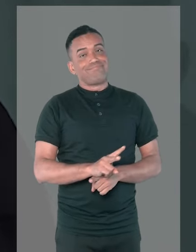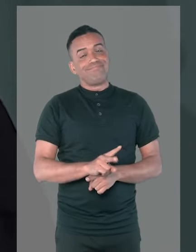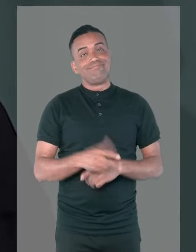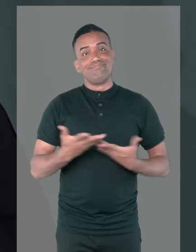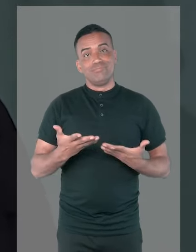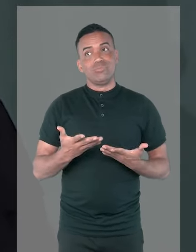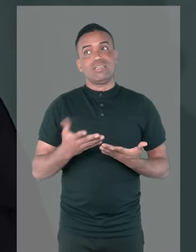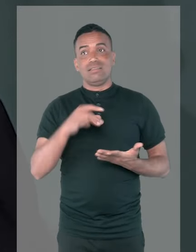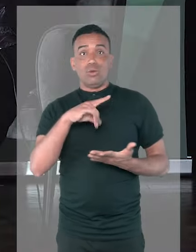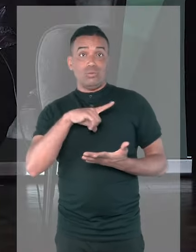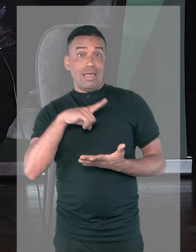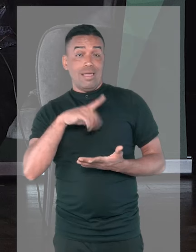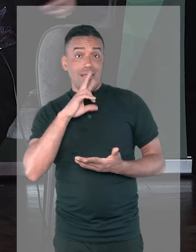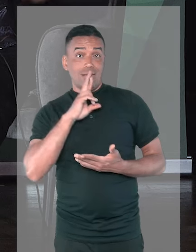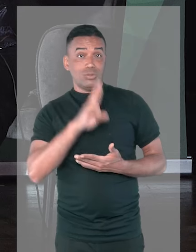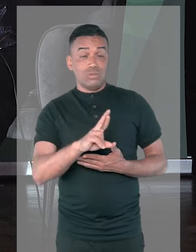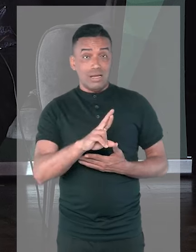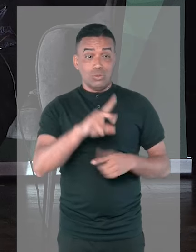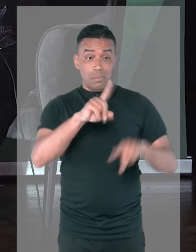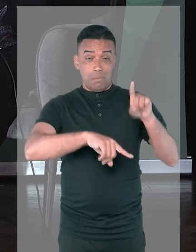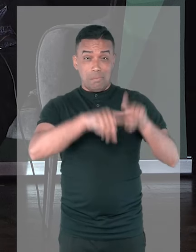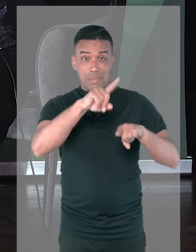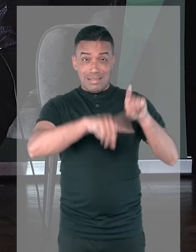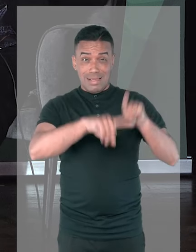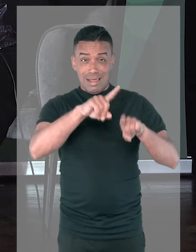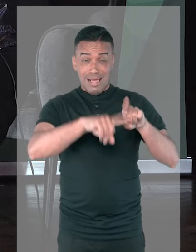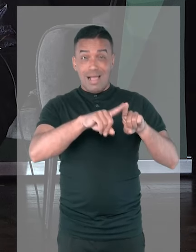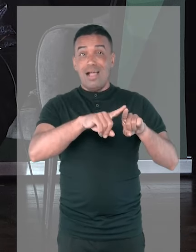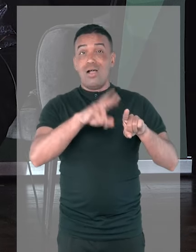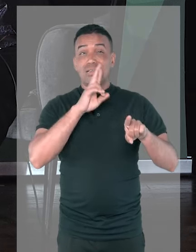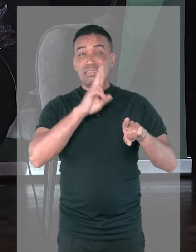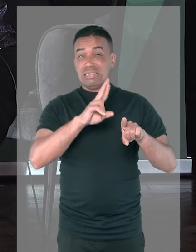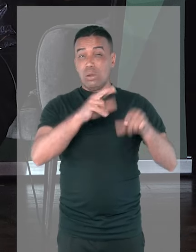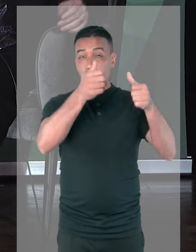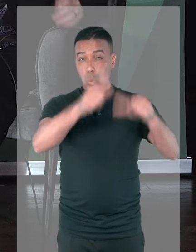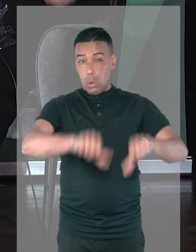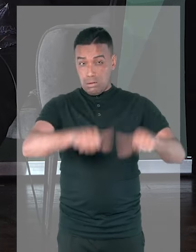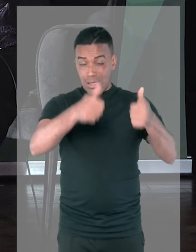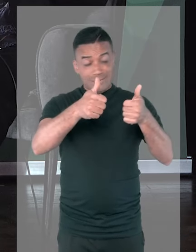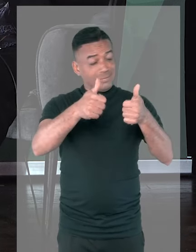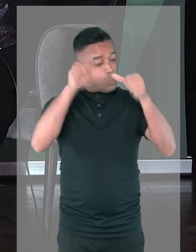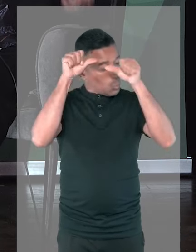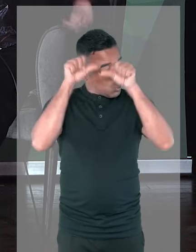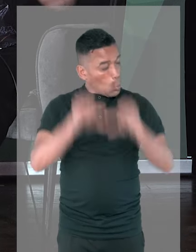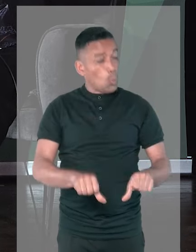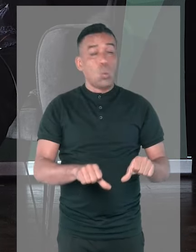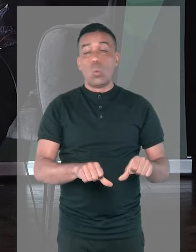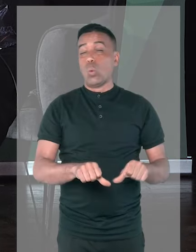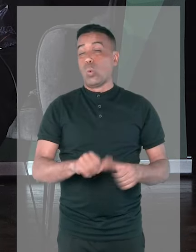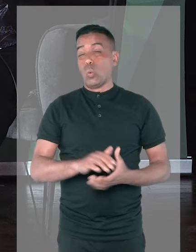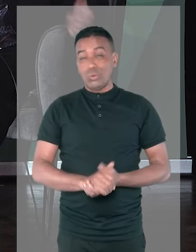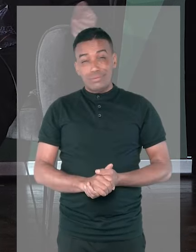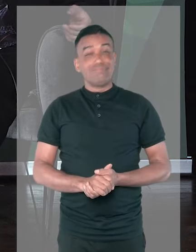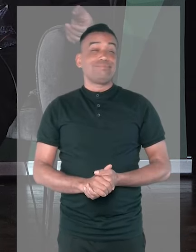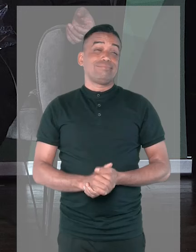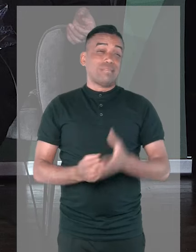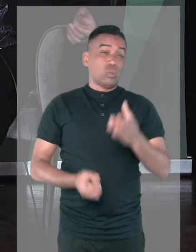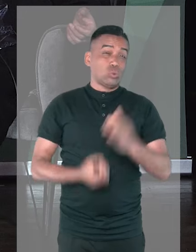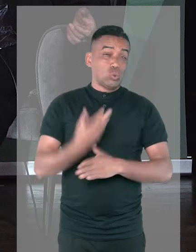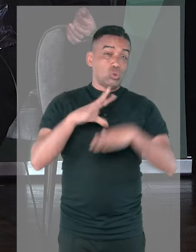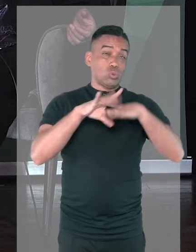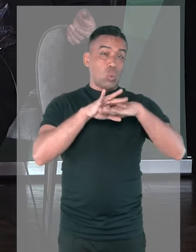e cuja matéria-prima resultante desse trabalho é de péssima qualidade e com péssima higiene, que causa doenças e